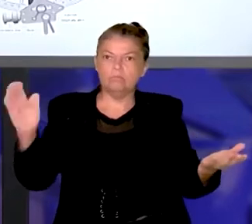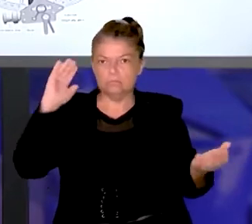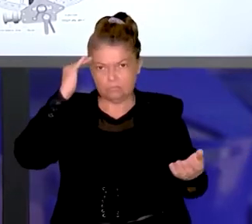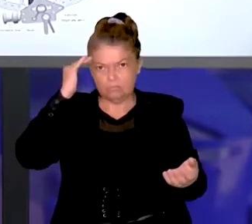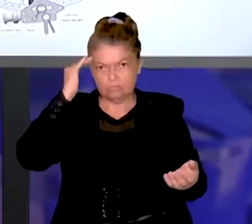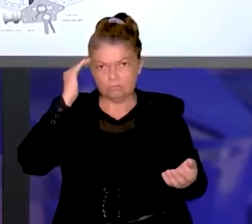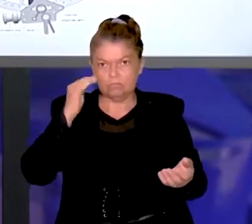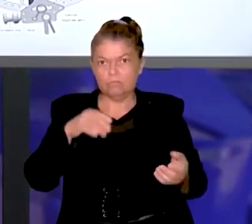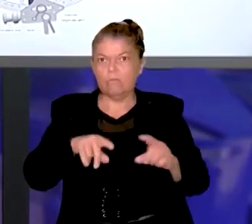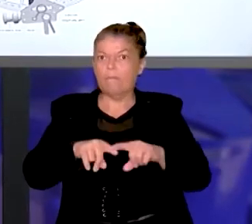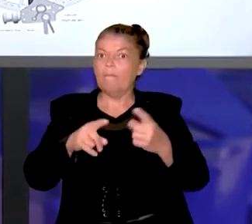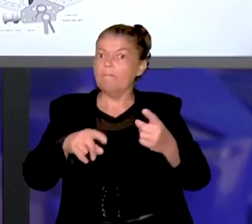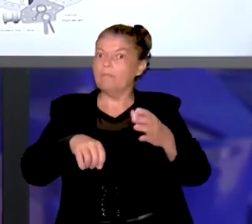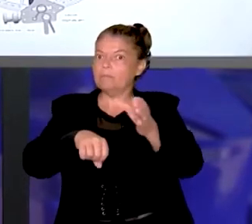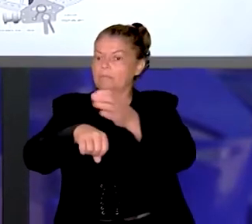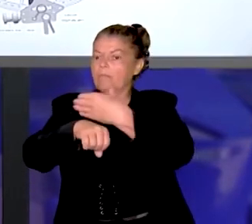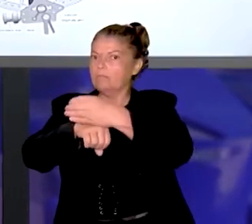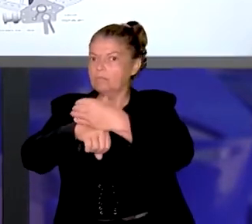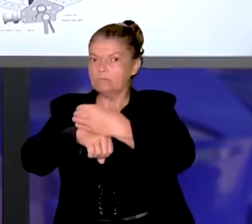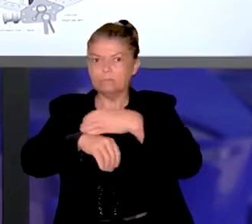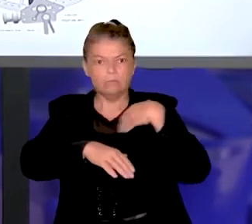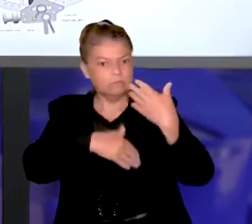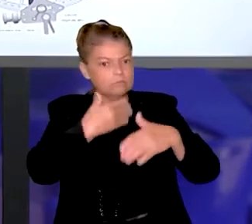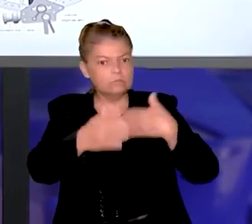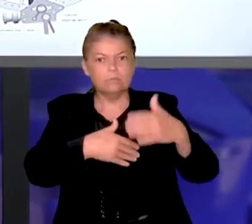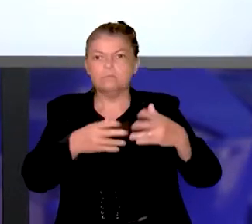A bússola permaneceu até os dias atuais.